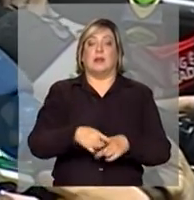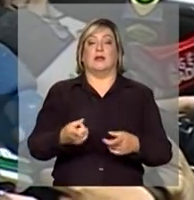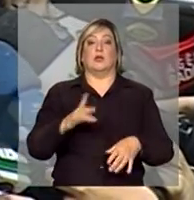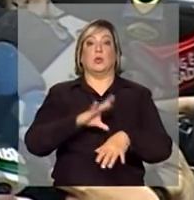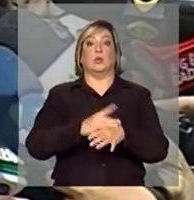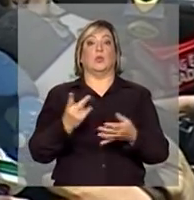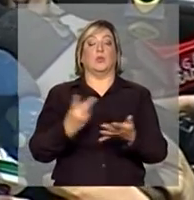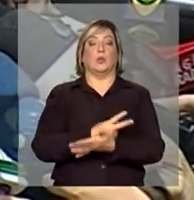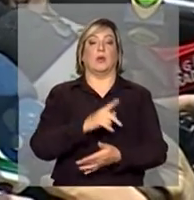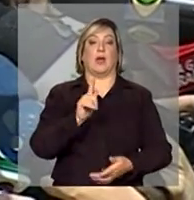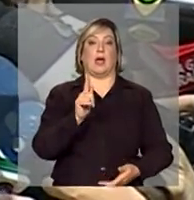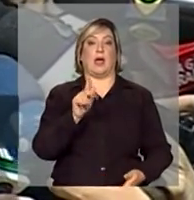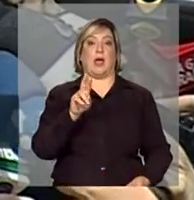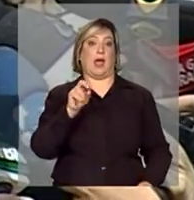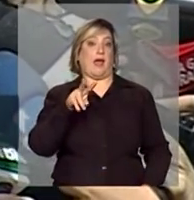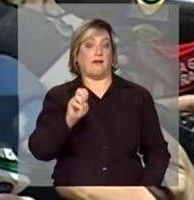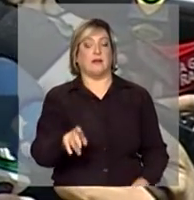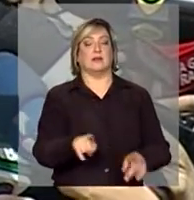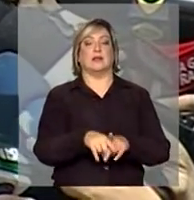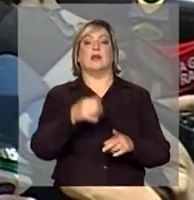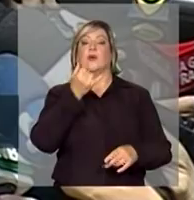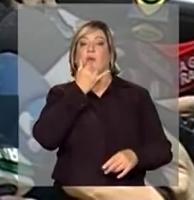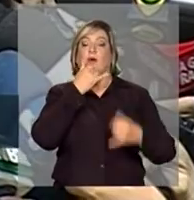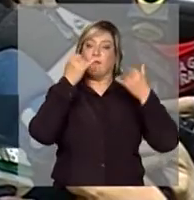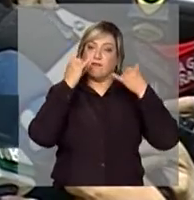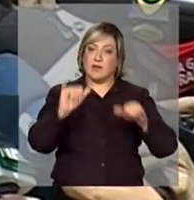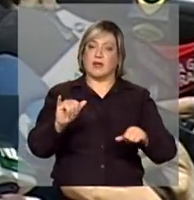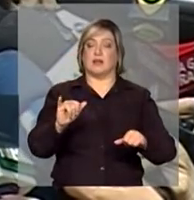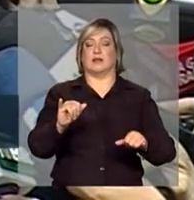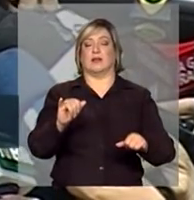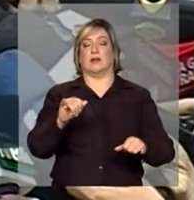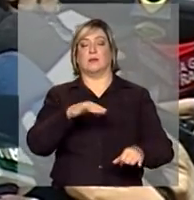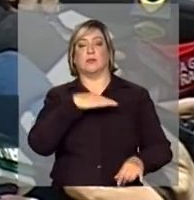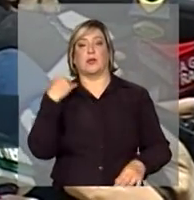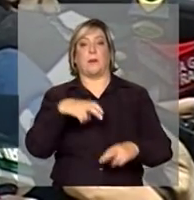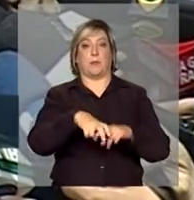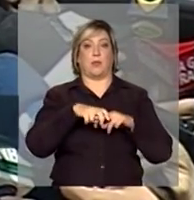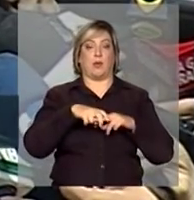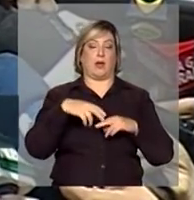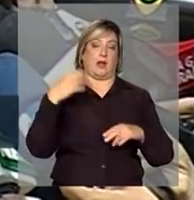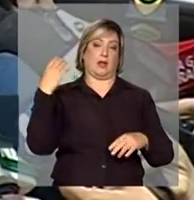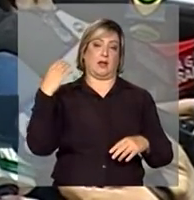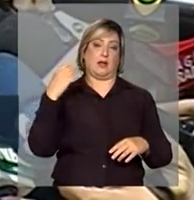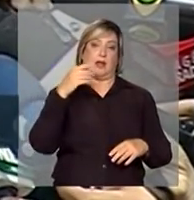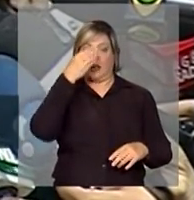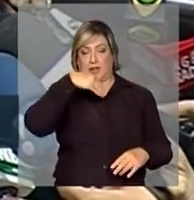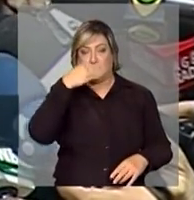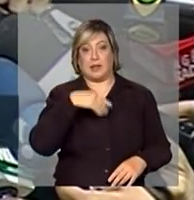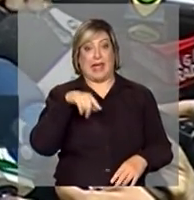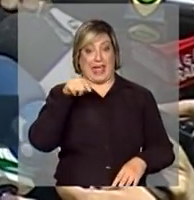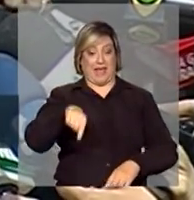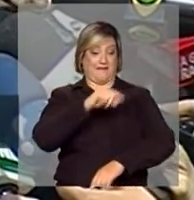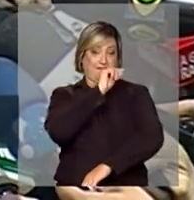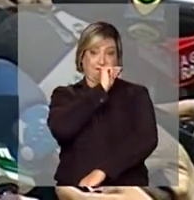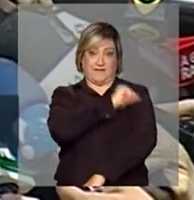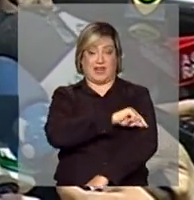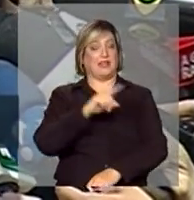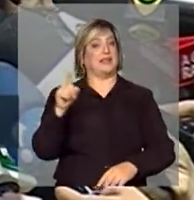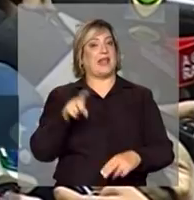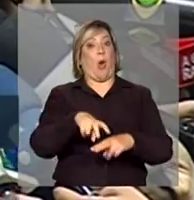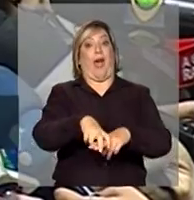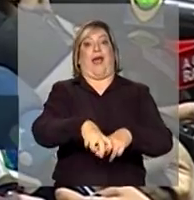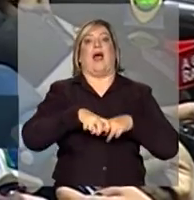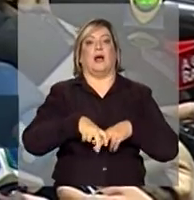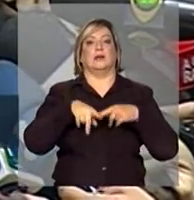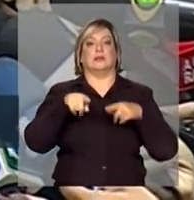casos mais graves e para o risco de óbito pela gripe. A vacina não causa a gripe. O que pode acontecer é que a pessoa, ao